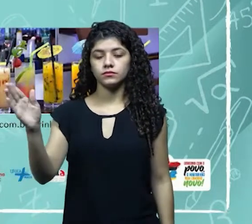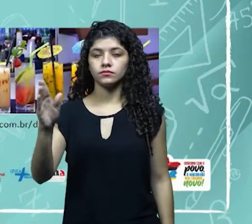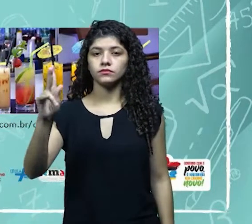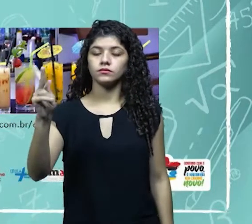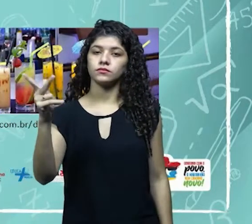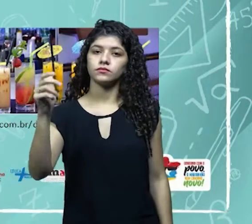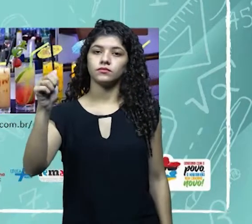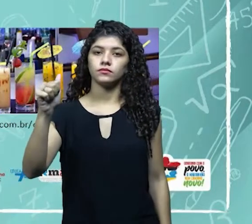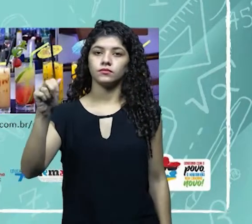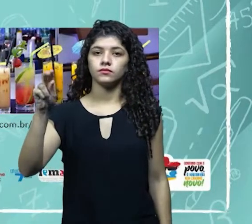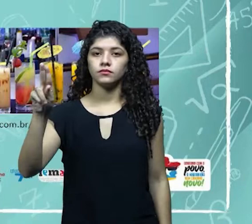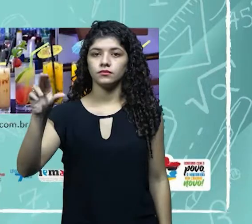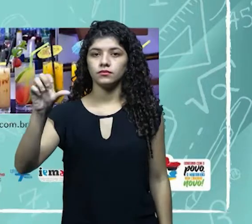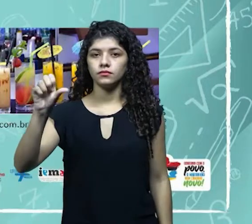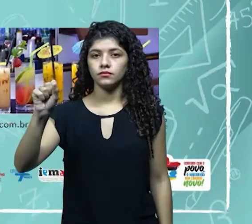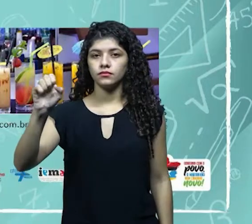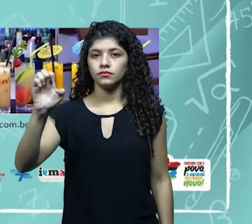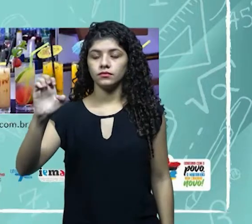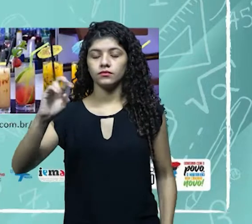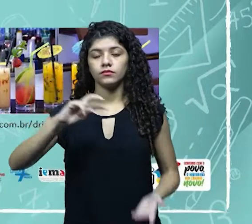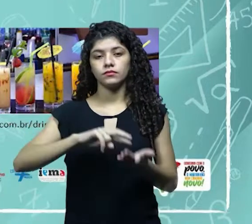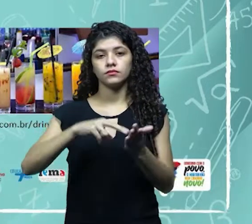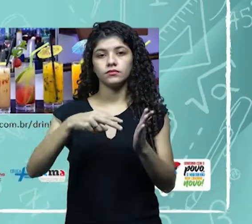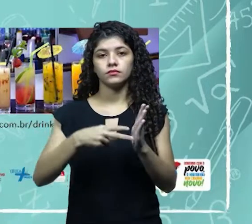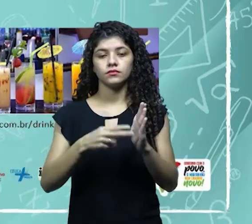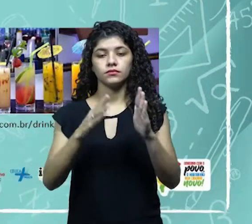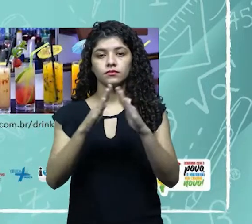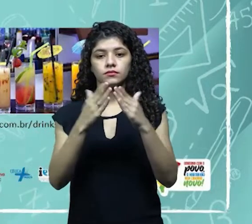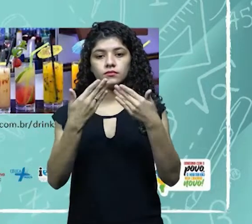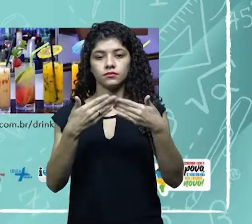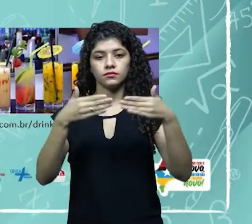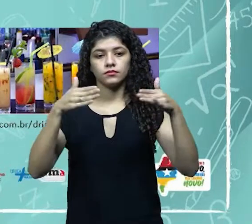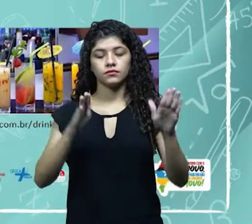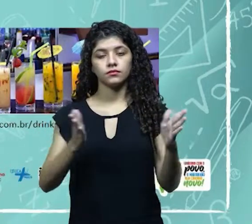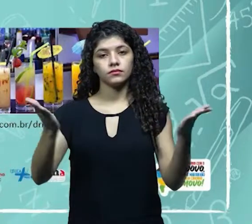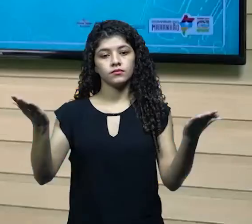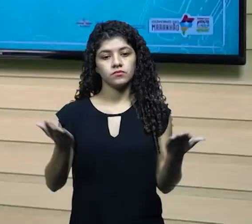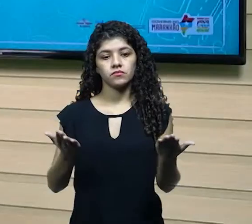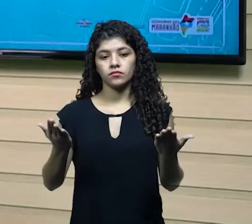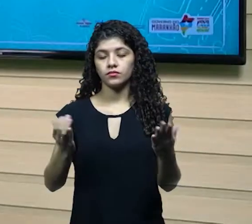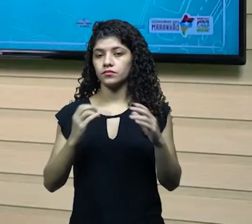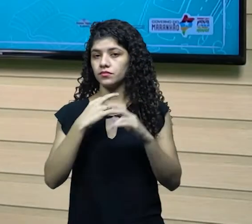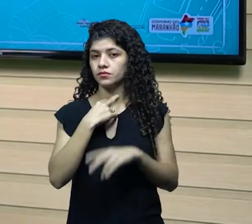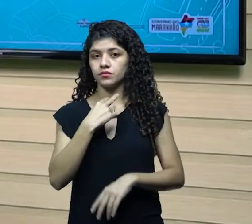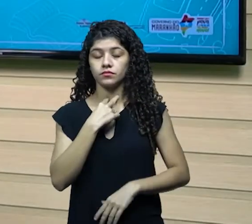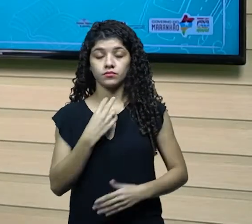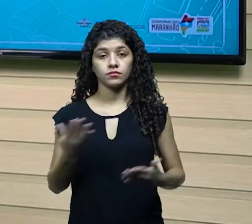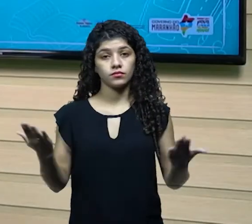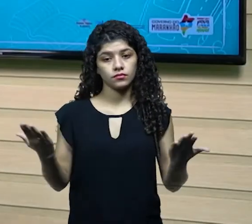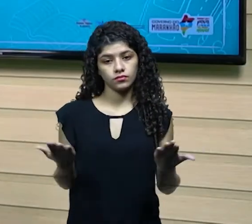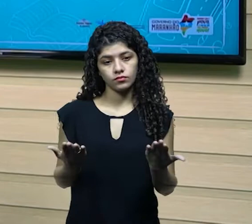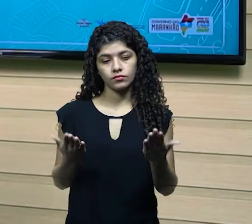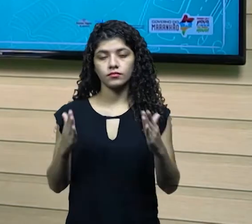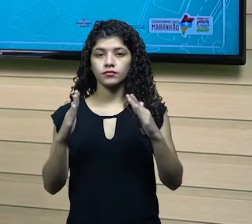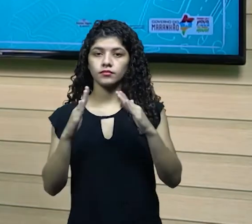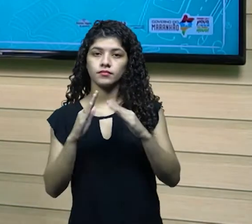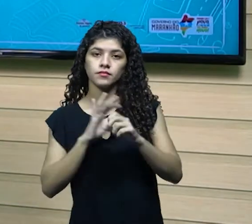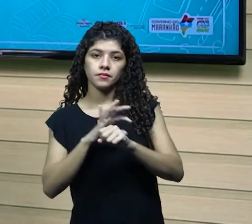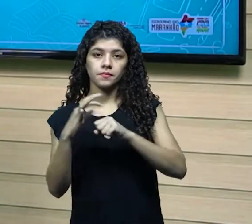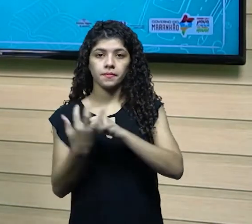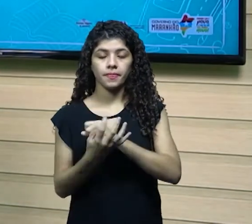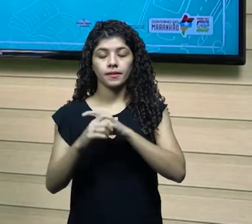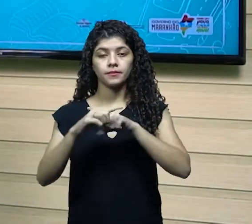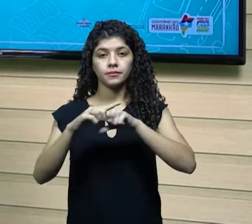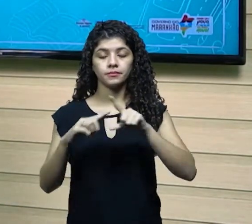Open House né que significa o que a casa aberta né geralmente hoje a gente não pode